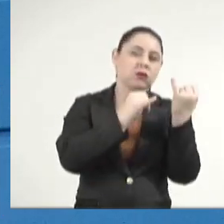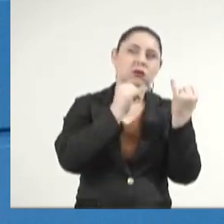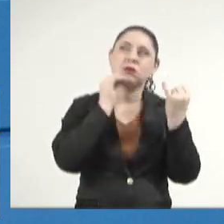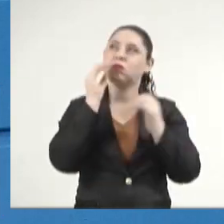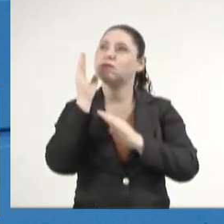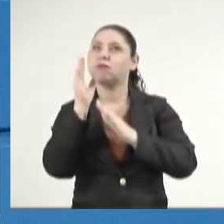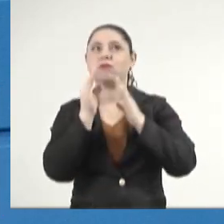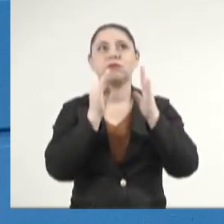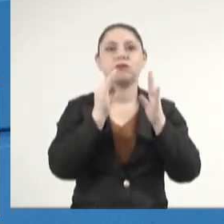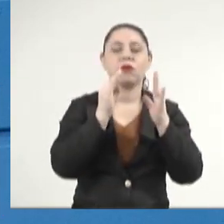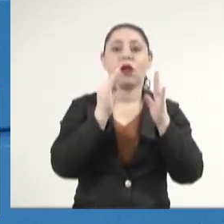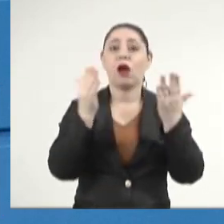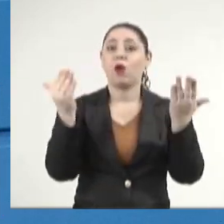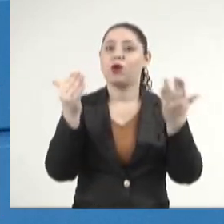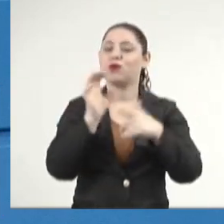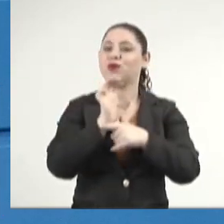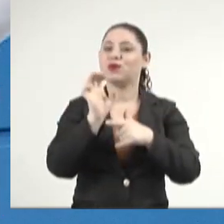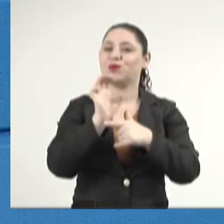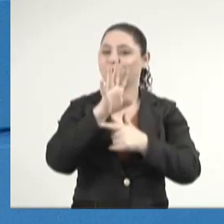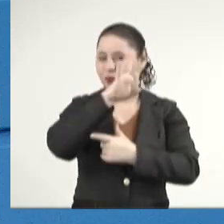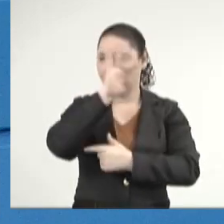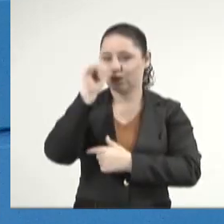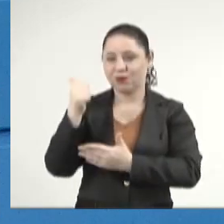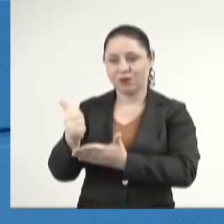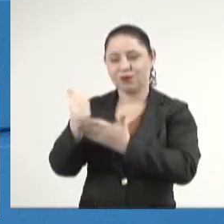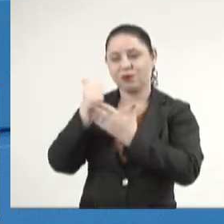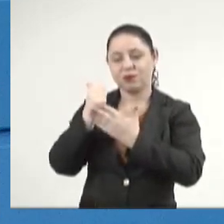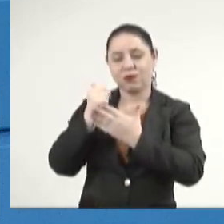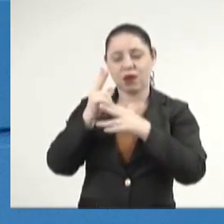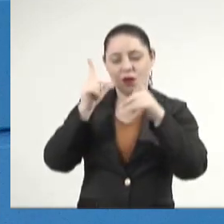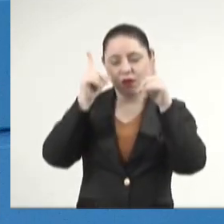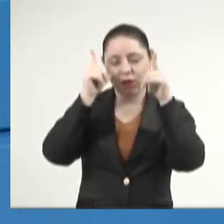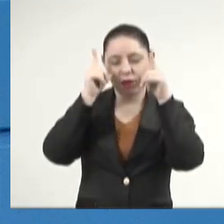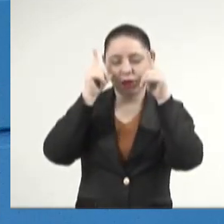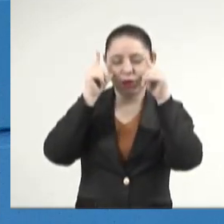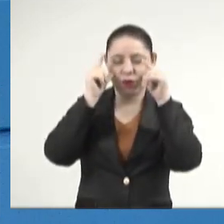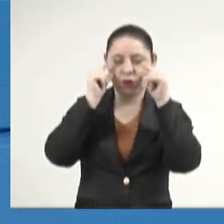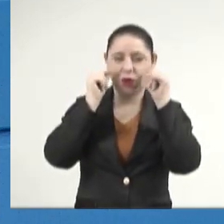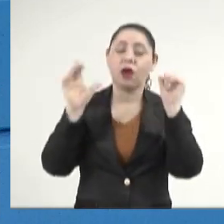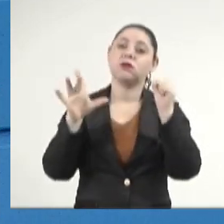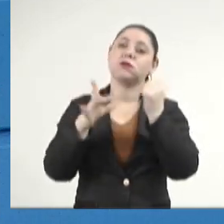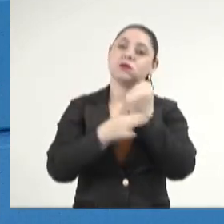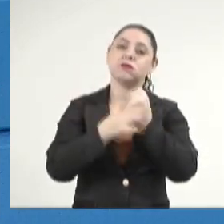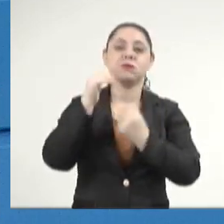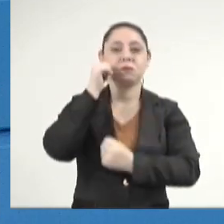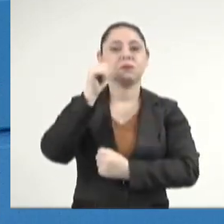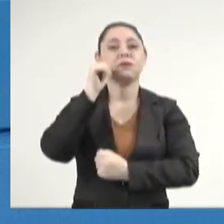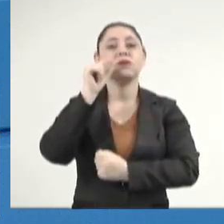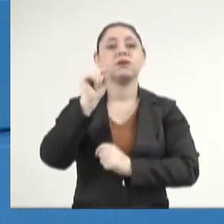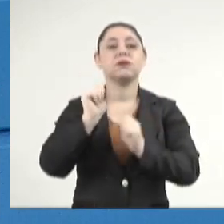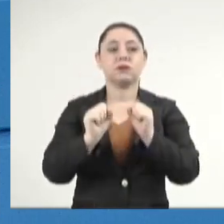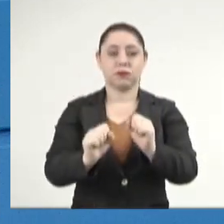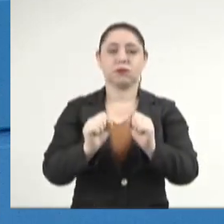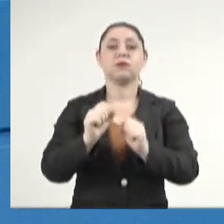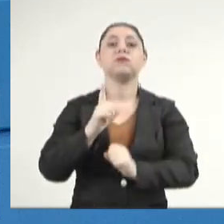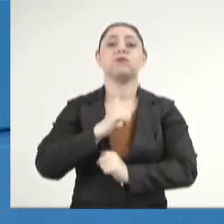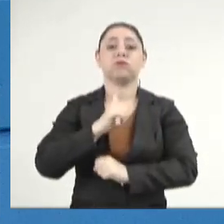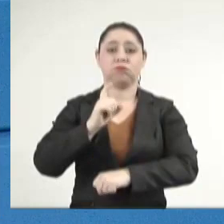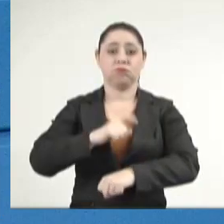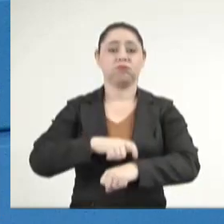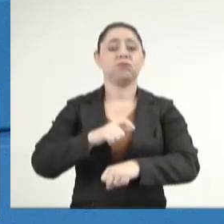parcialmente, agora o Estado de Mato Grosso traz esse conforto, essa segurança para nós mulheres, para que nós possamos ter